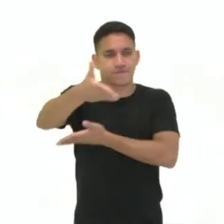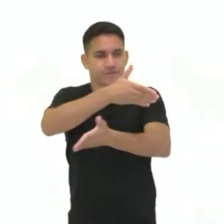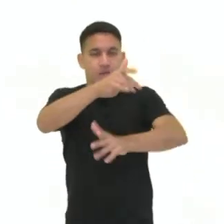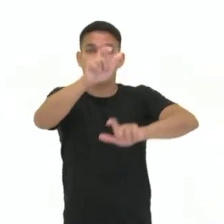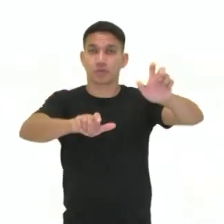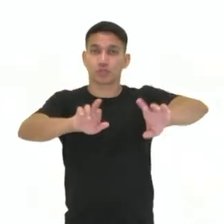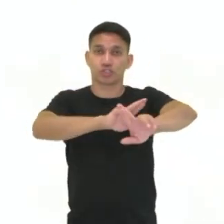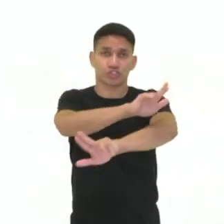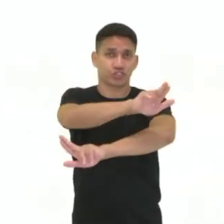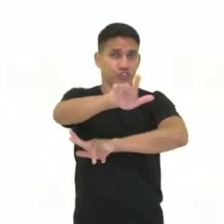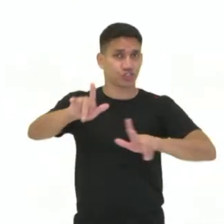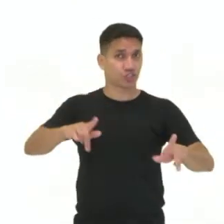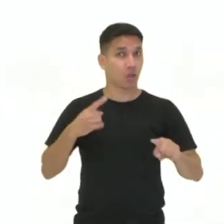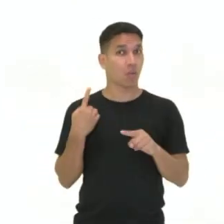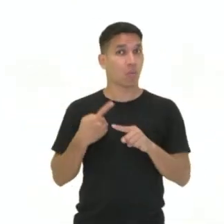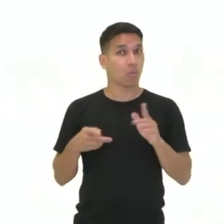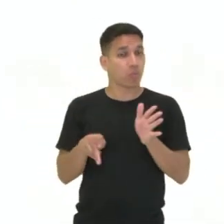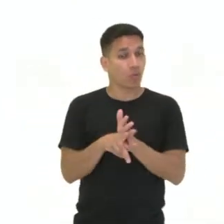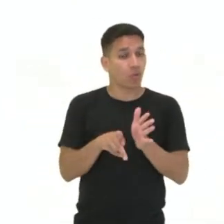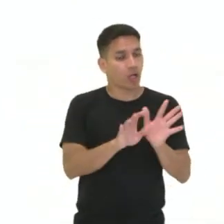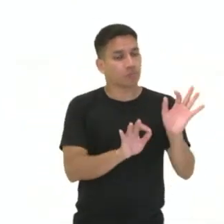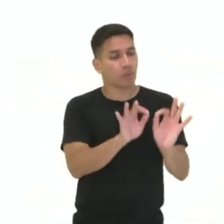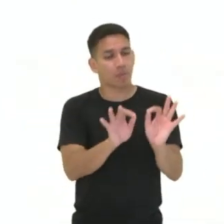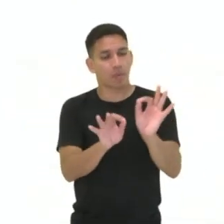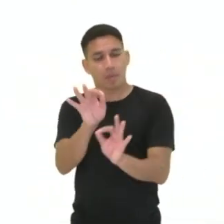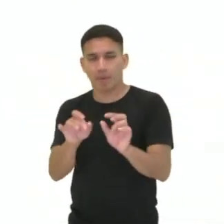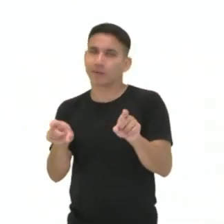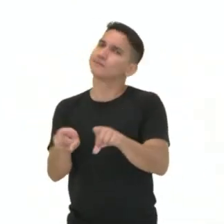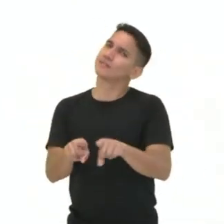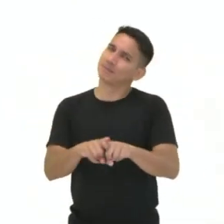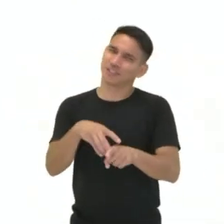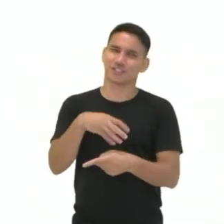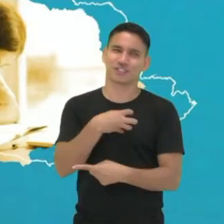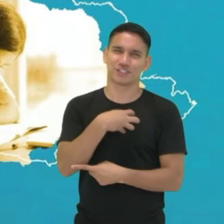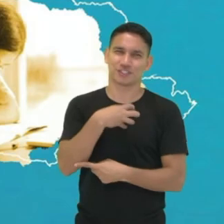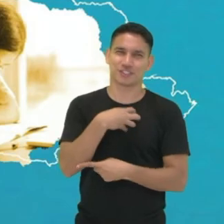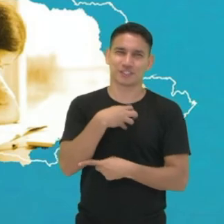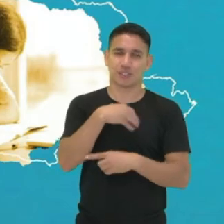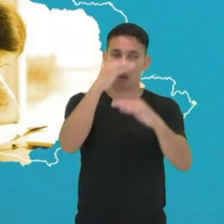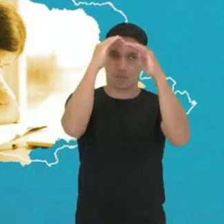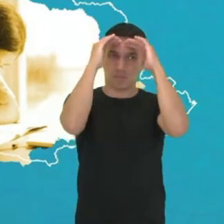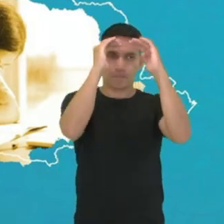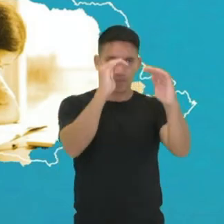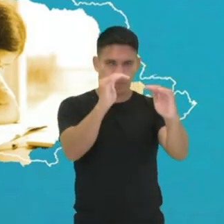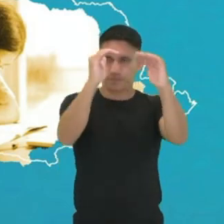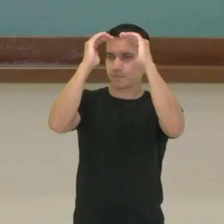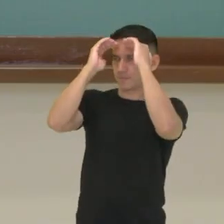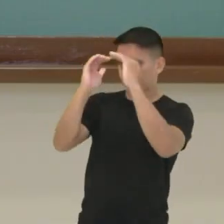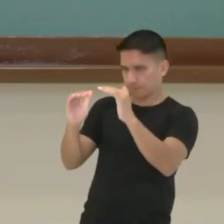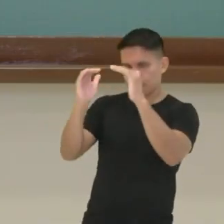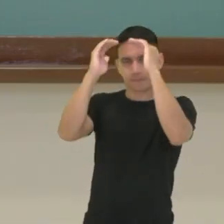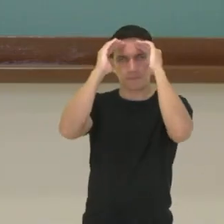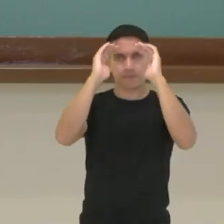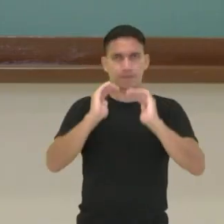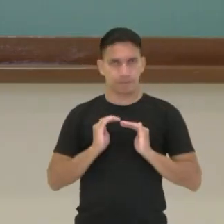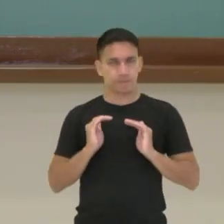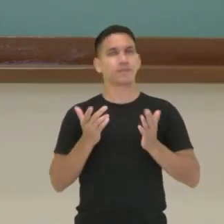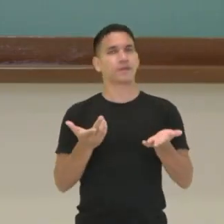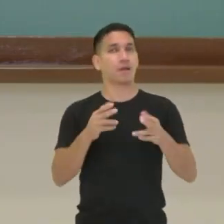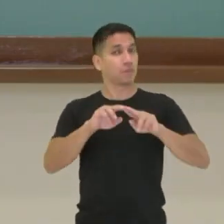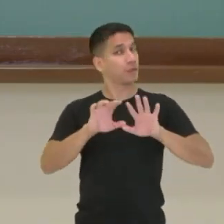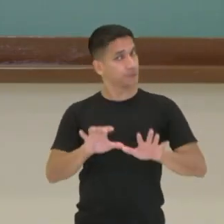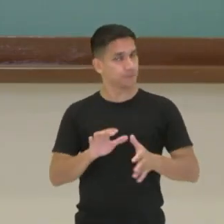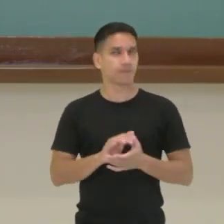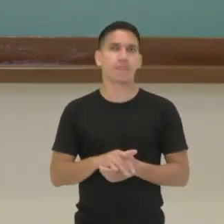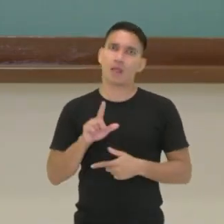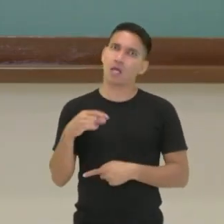diferentes de forma organizada e também de forma respeitosa, né? Algo muito importante